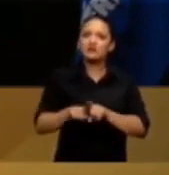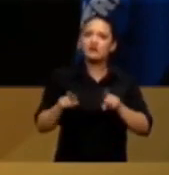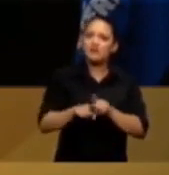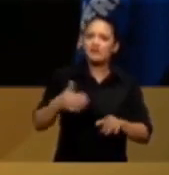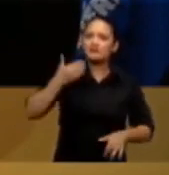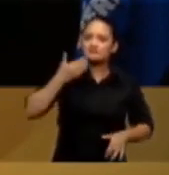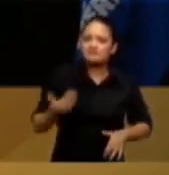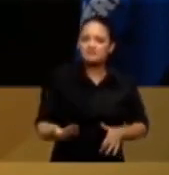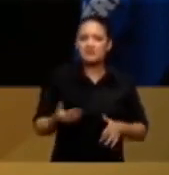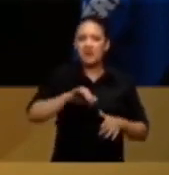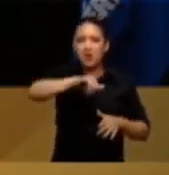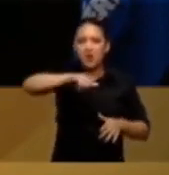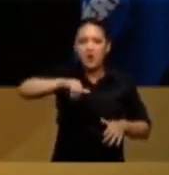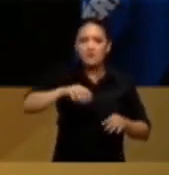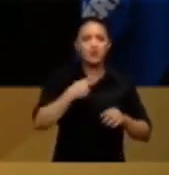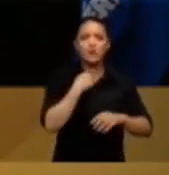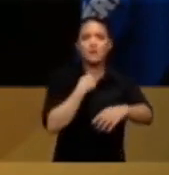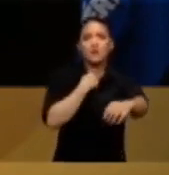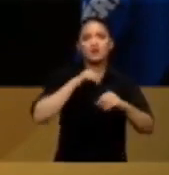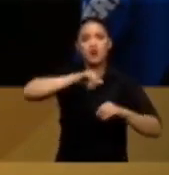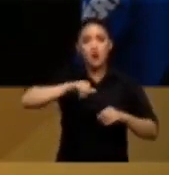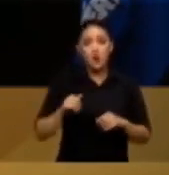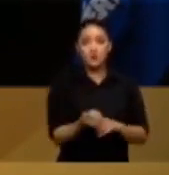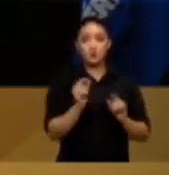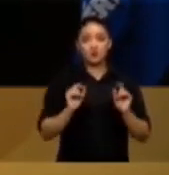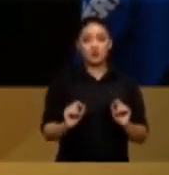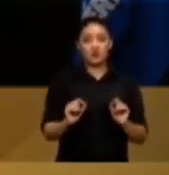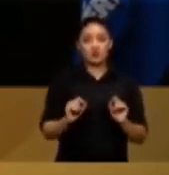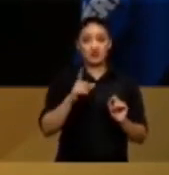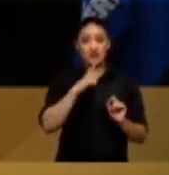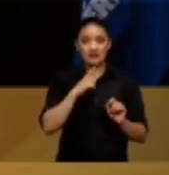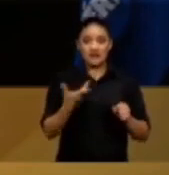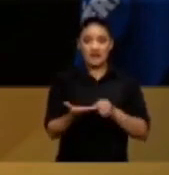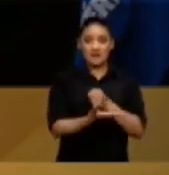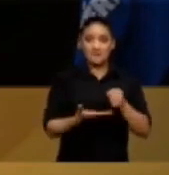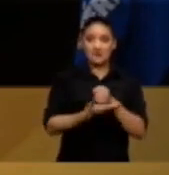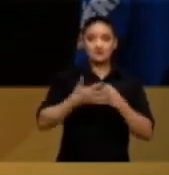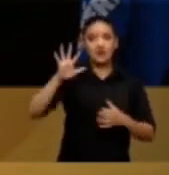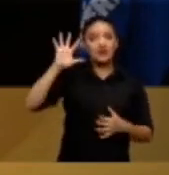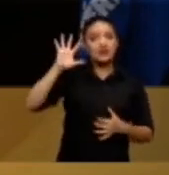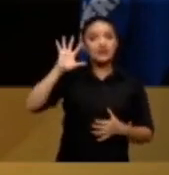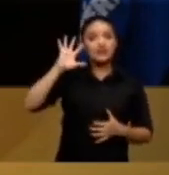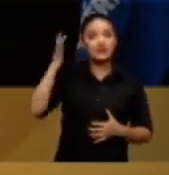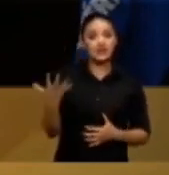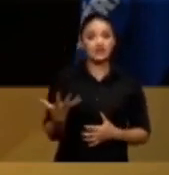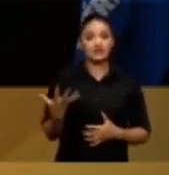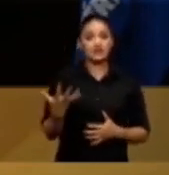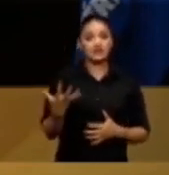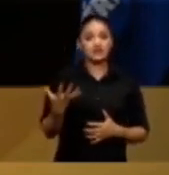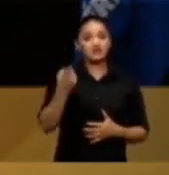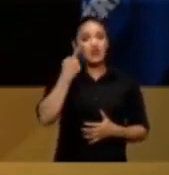jurisdição, oportunizando-lhe que apresente subsídios para a tomada da decisão quanto à